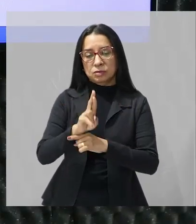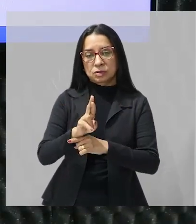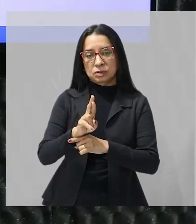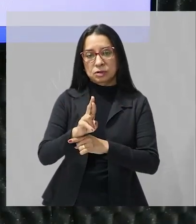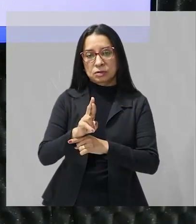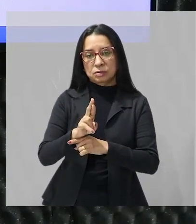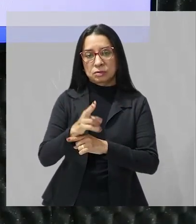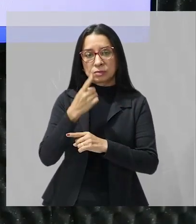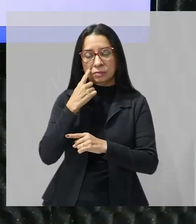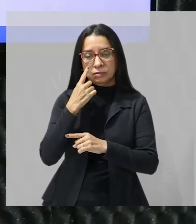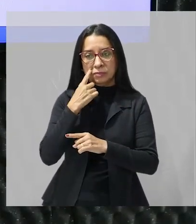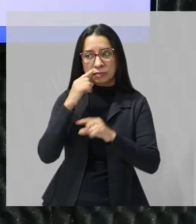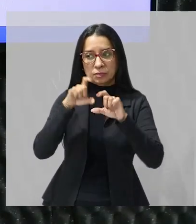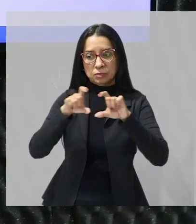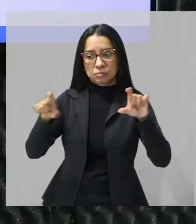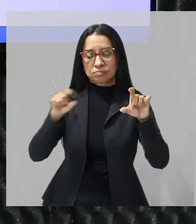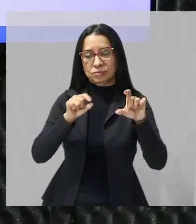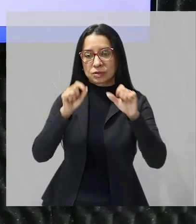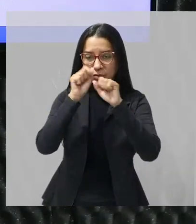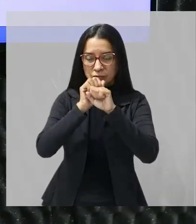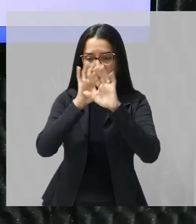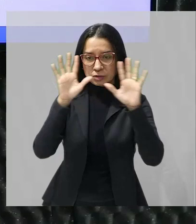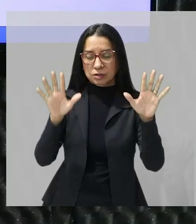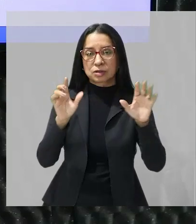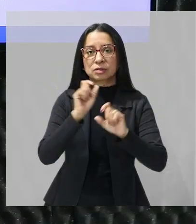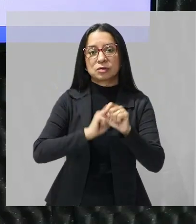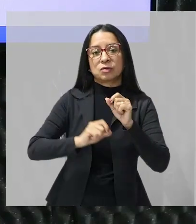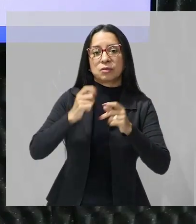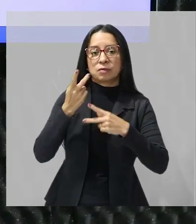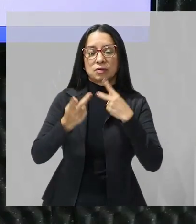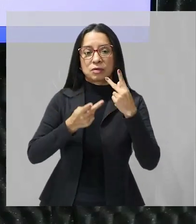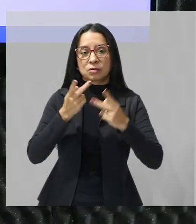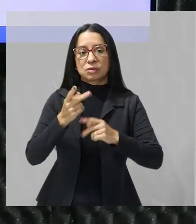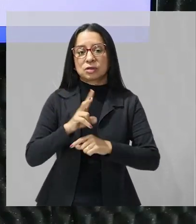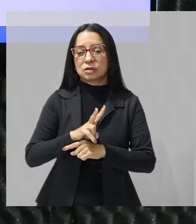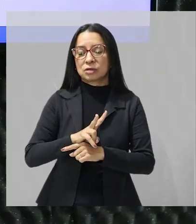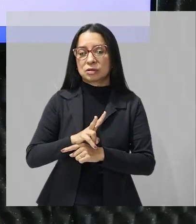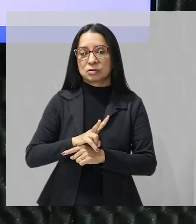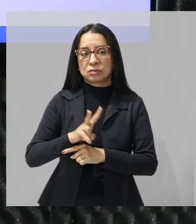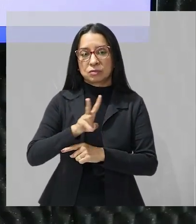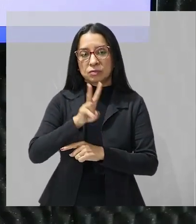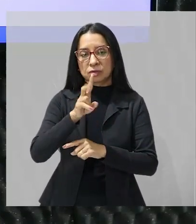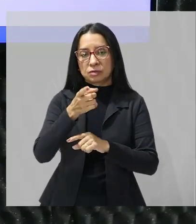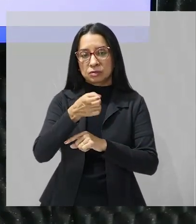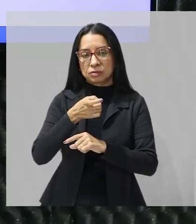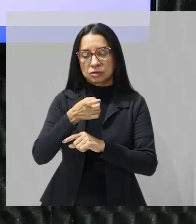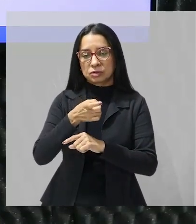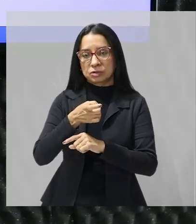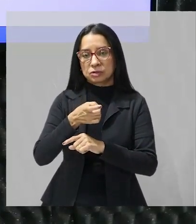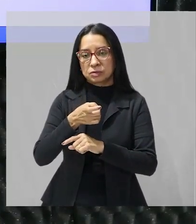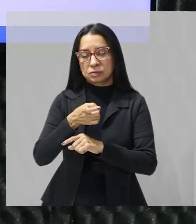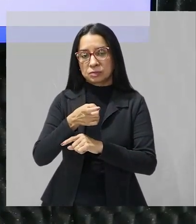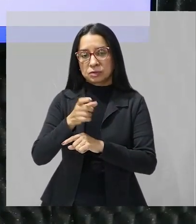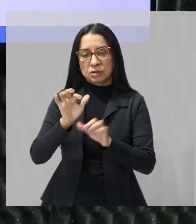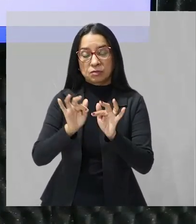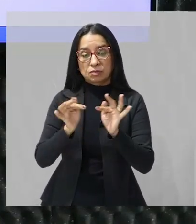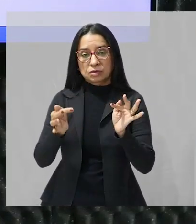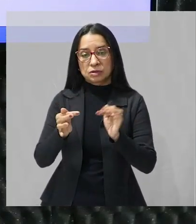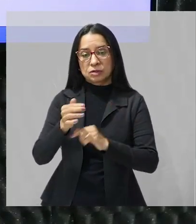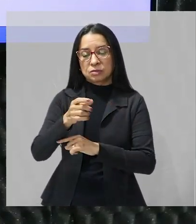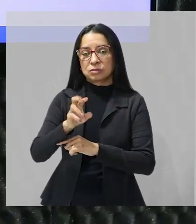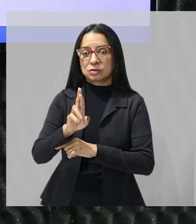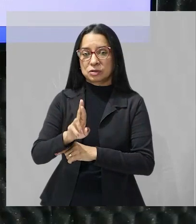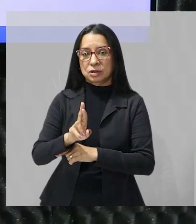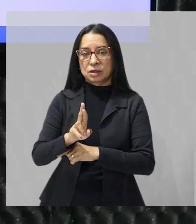foi muito claro. Ele disse exatamente isso, ó. O valor de x em função de r para que a velocidade